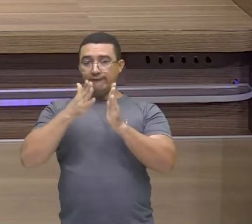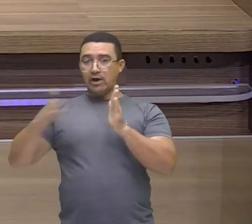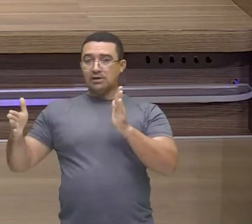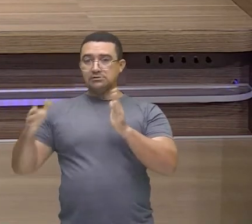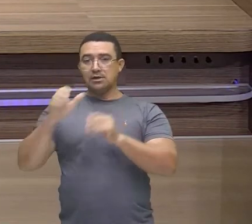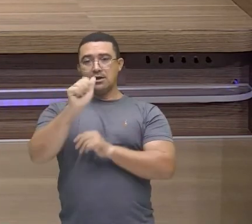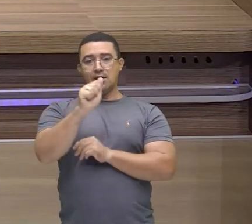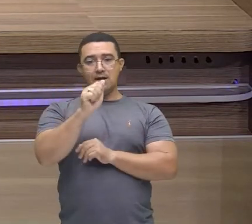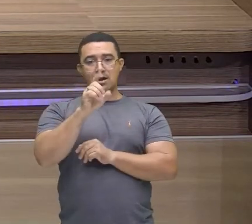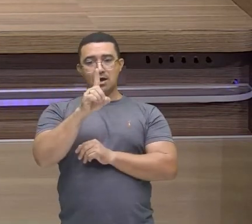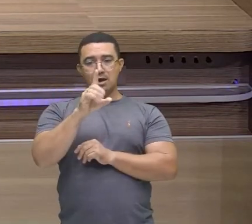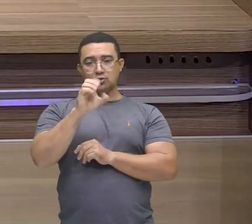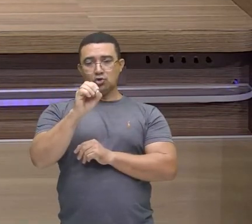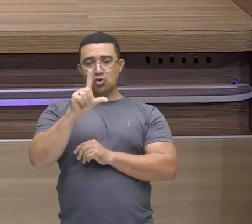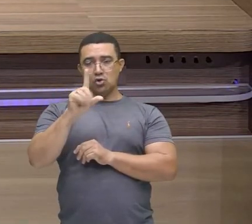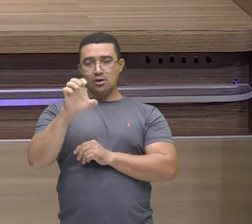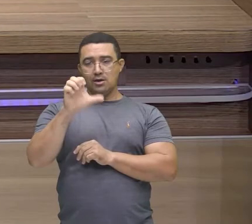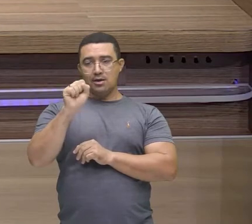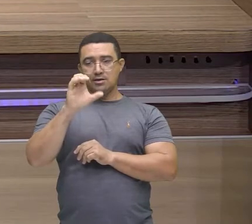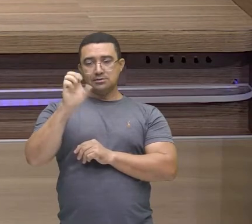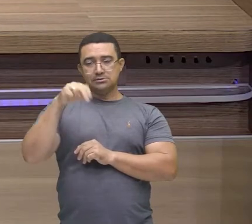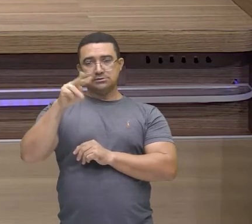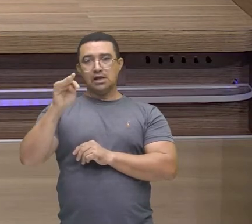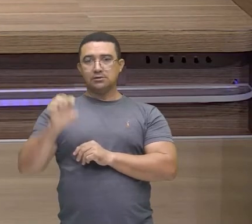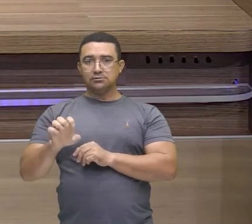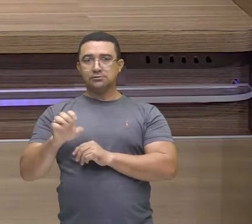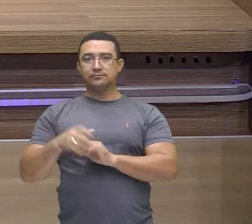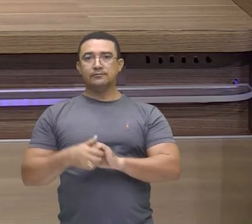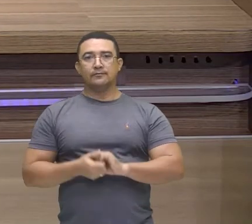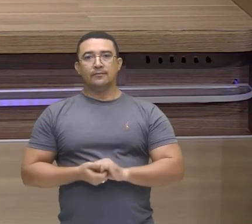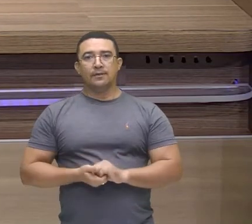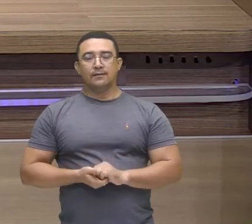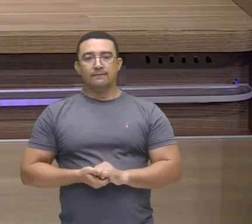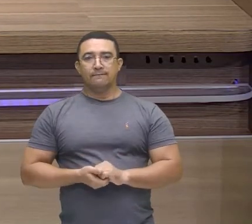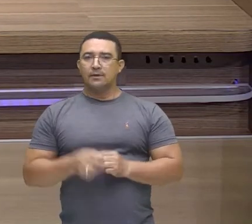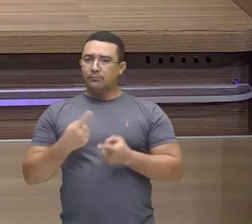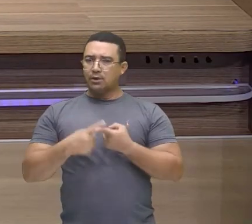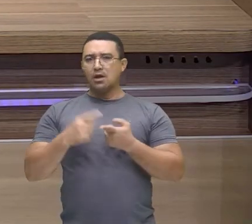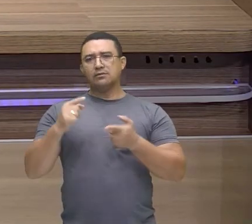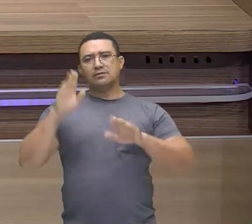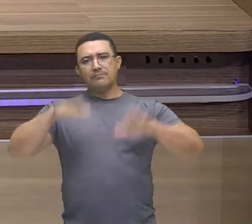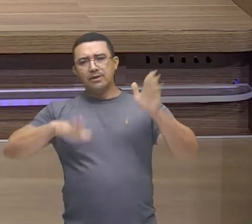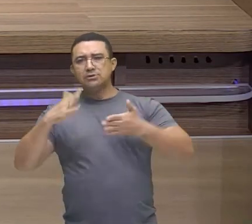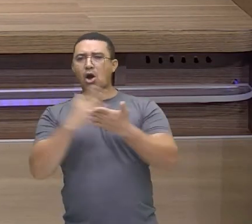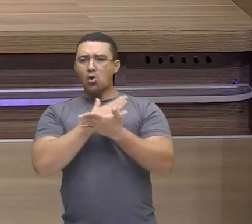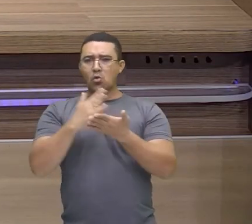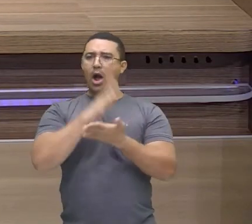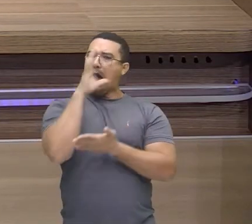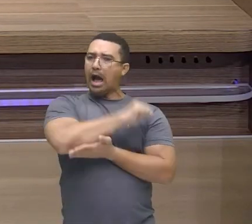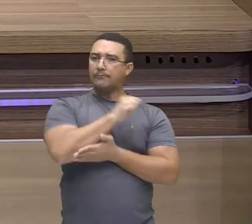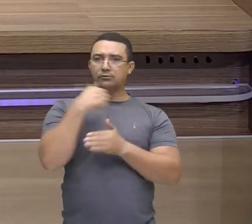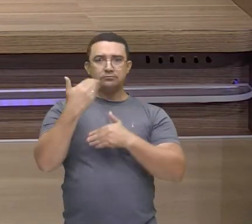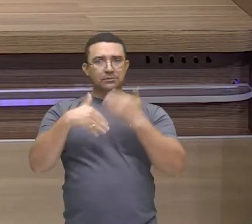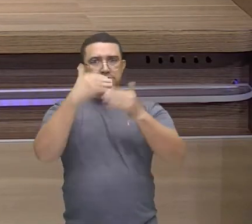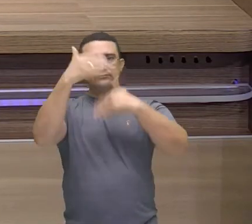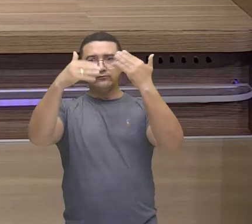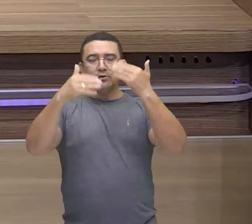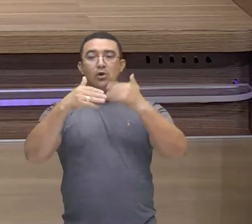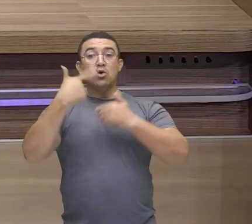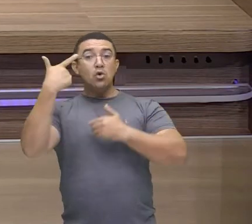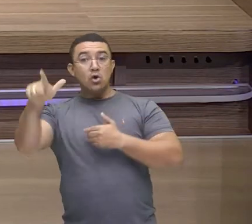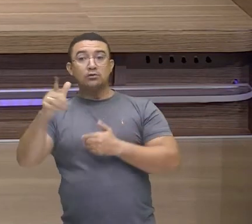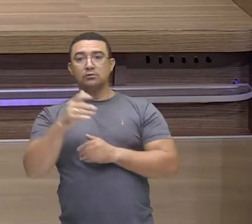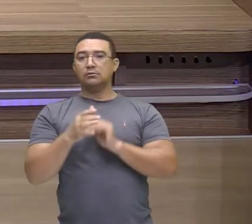né? Mas pode ser que uma fase com 12 anos e tem outros que desenvolveram muito grande, muito precocemente e entre mais cedo. Mas